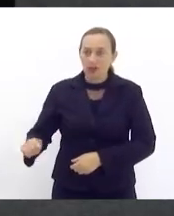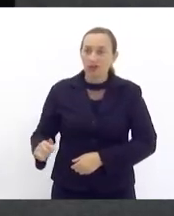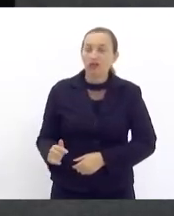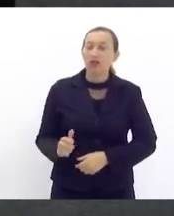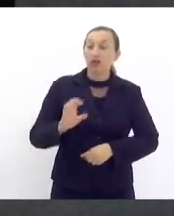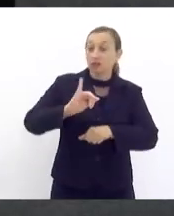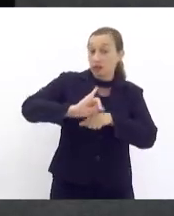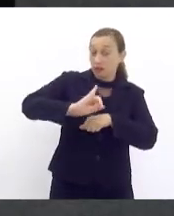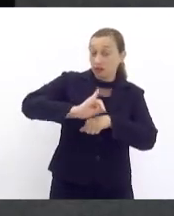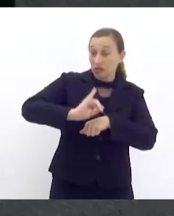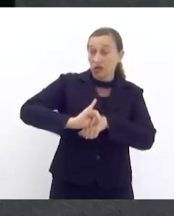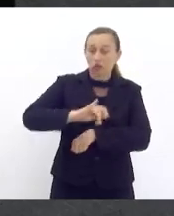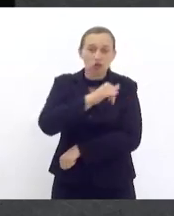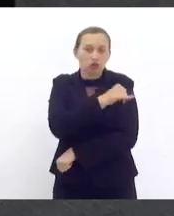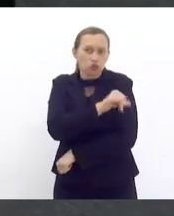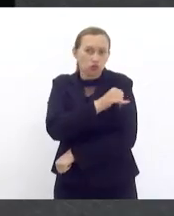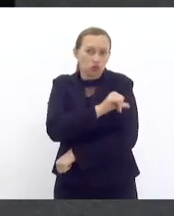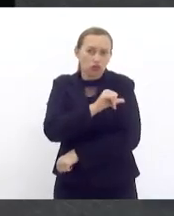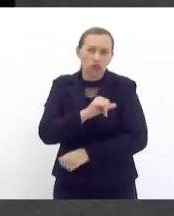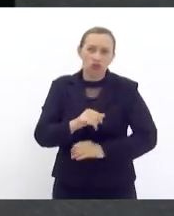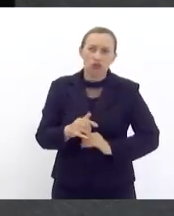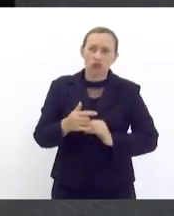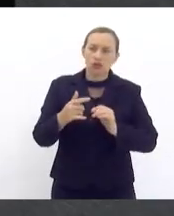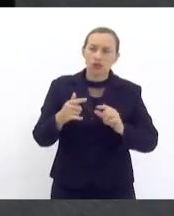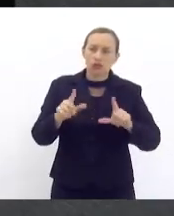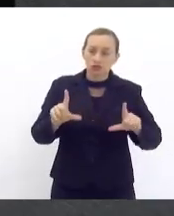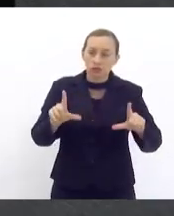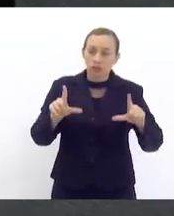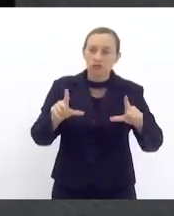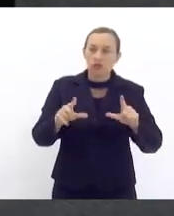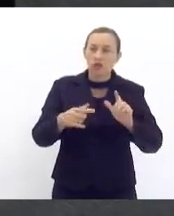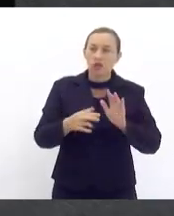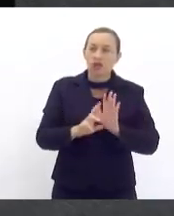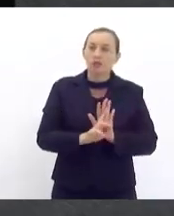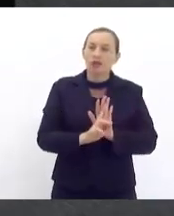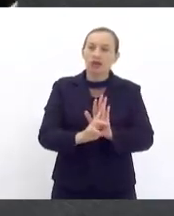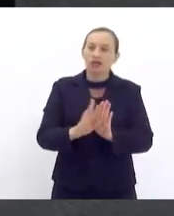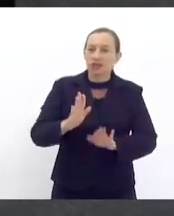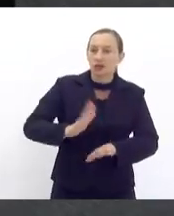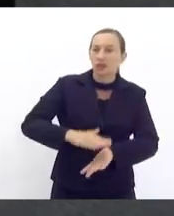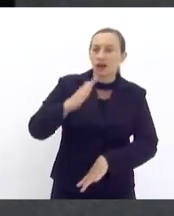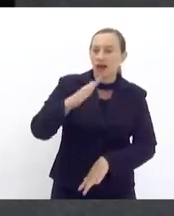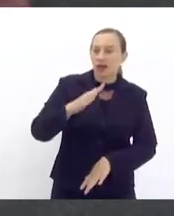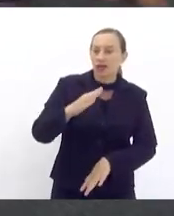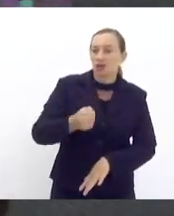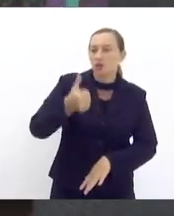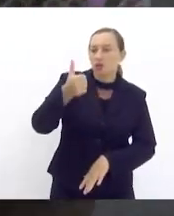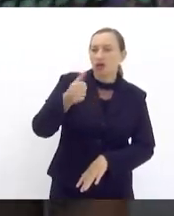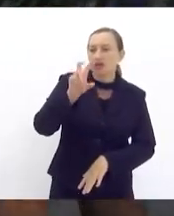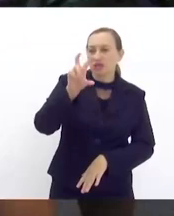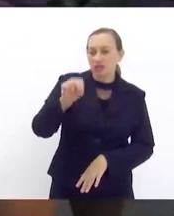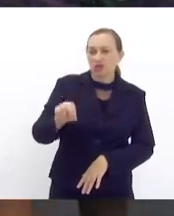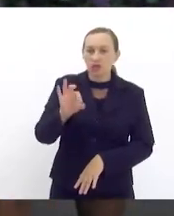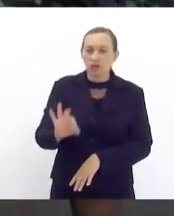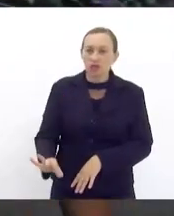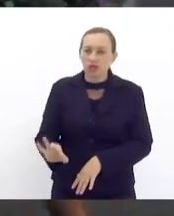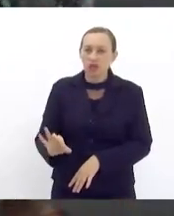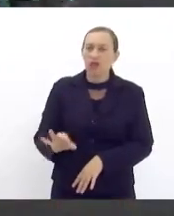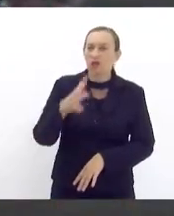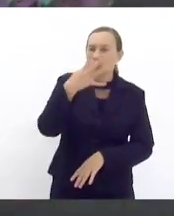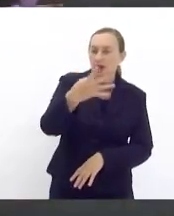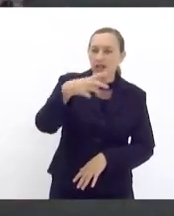capital do Rio de Janeiro obviamente aparece carreando essa triste estatística com quase 50% exatamente